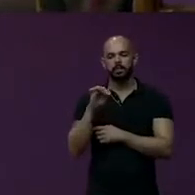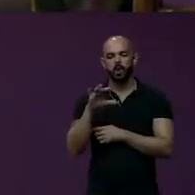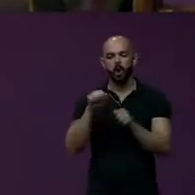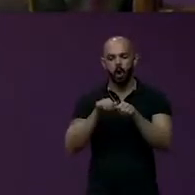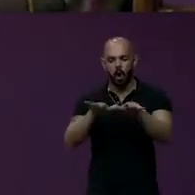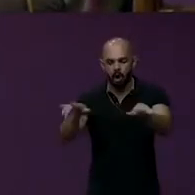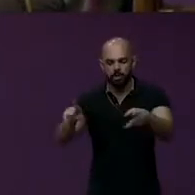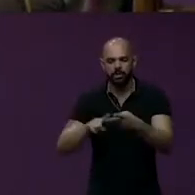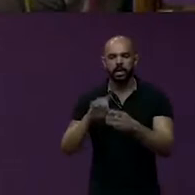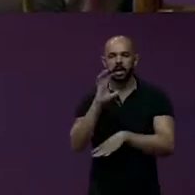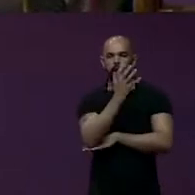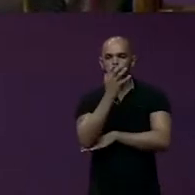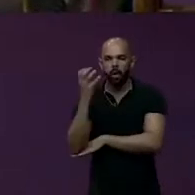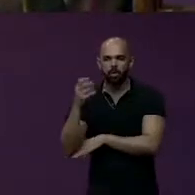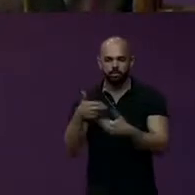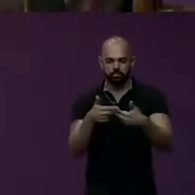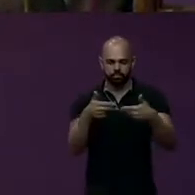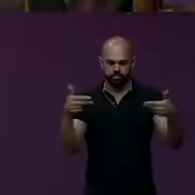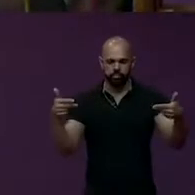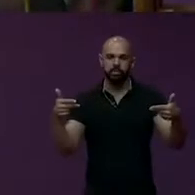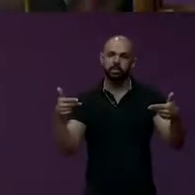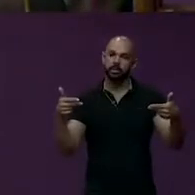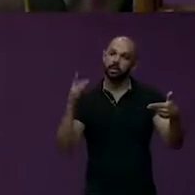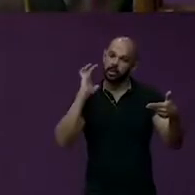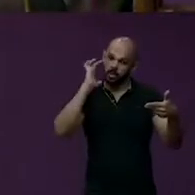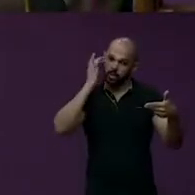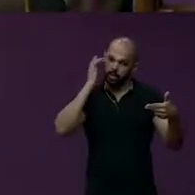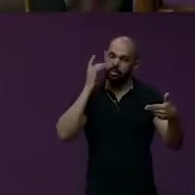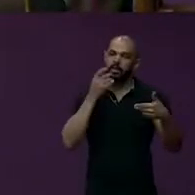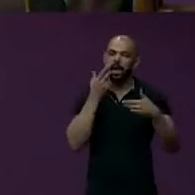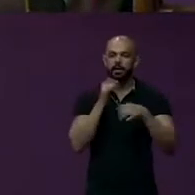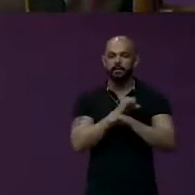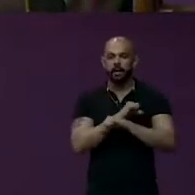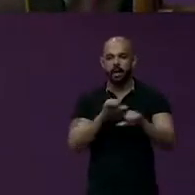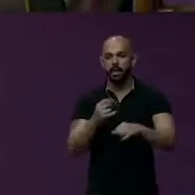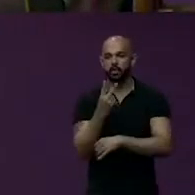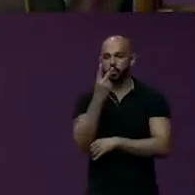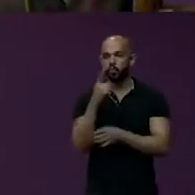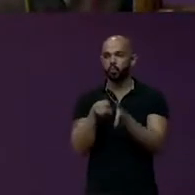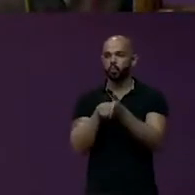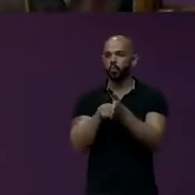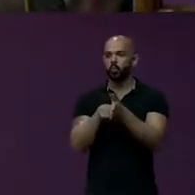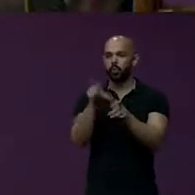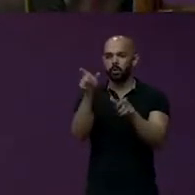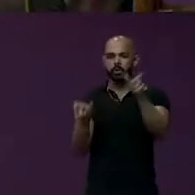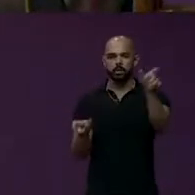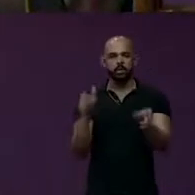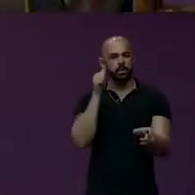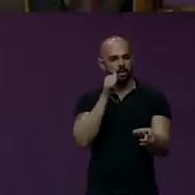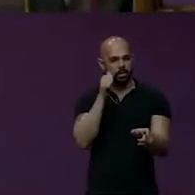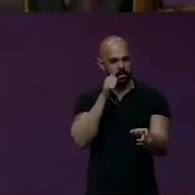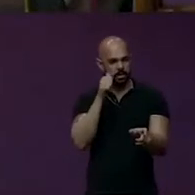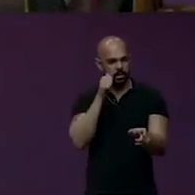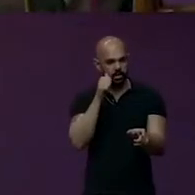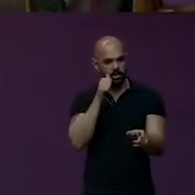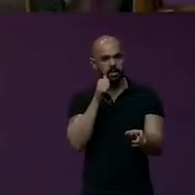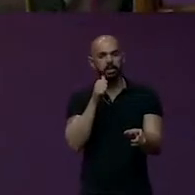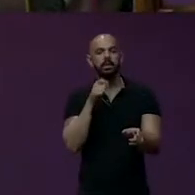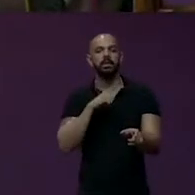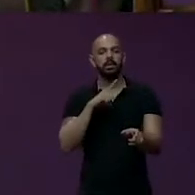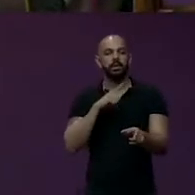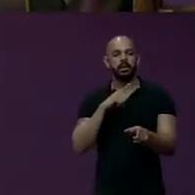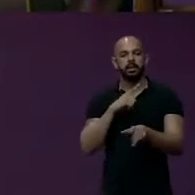epidemiológicas, ecológicas e assim por diante. Eu acho que eu queria mencionar duas pesquisadoras, né, que